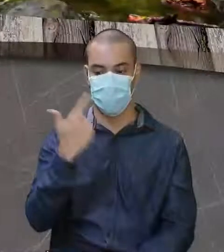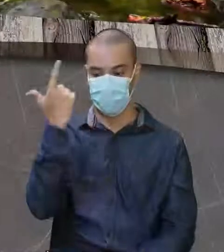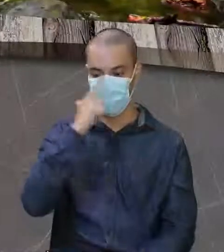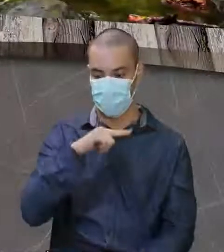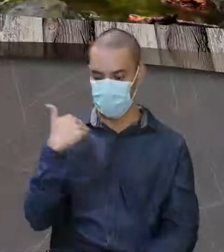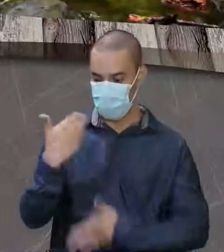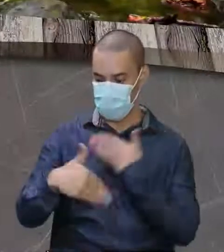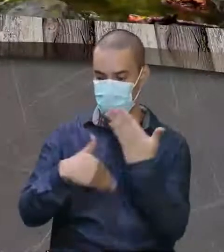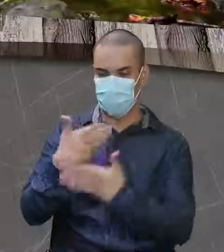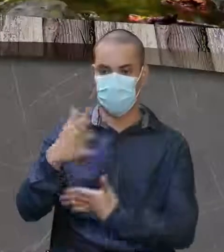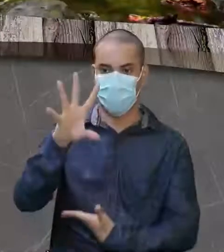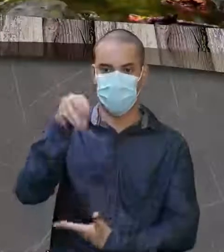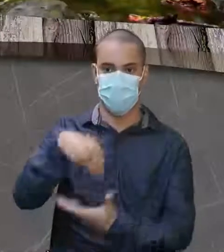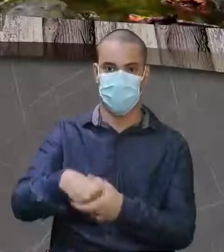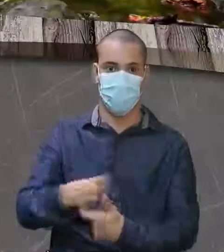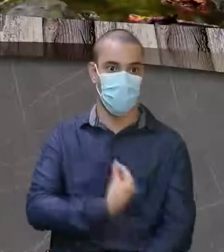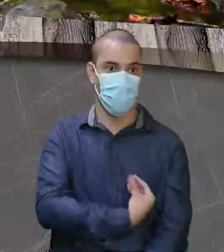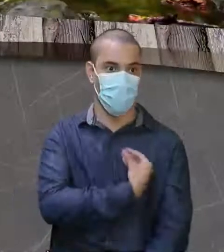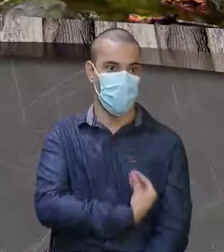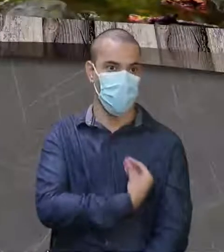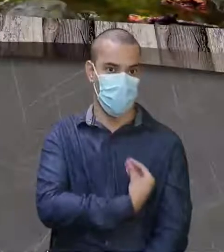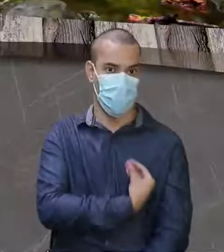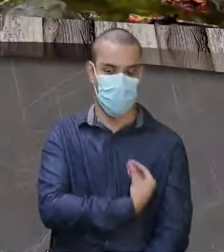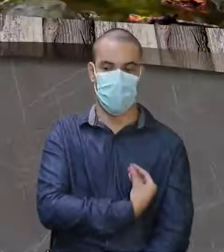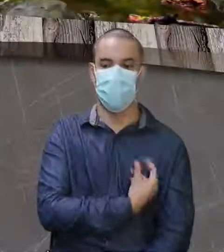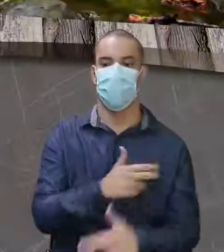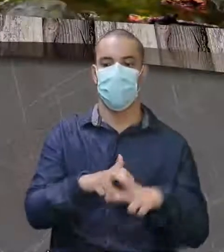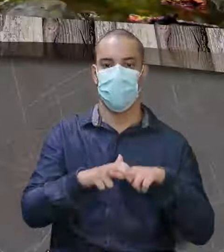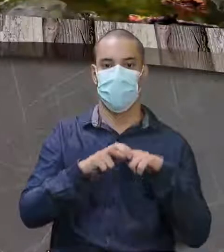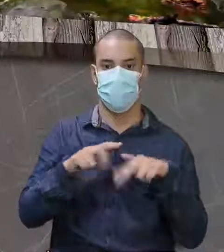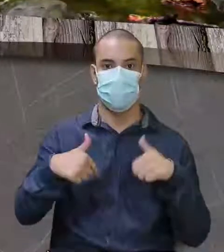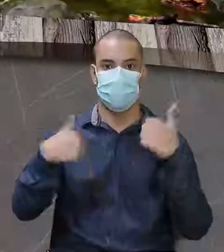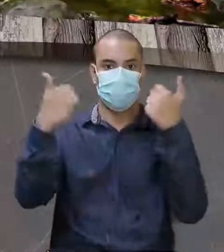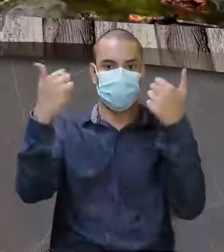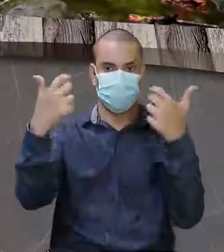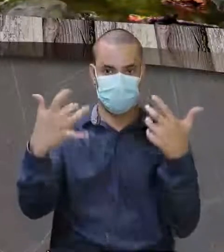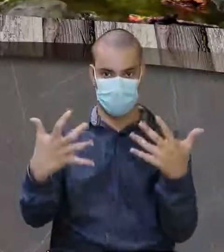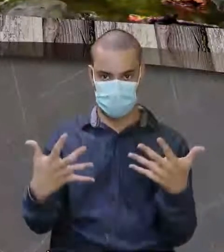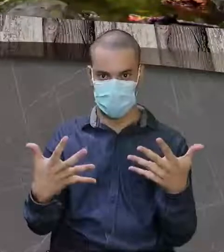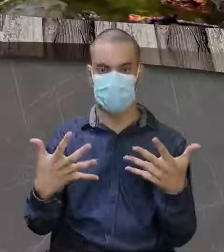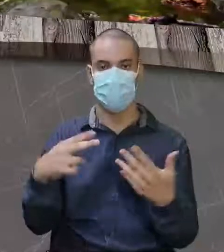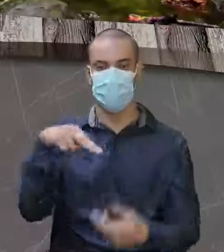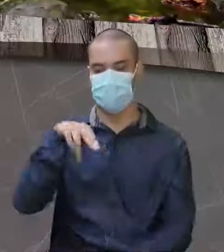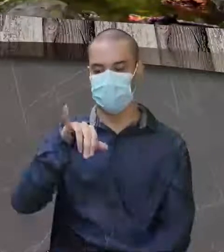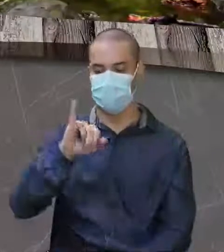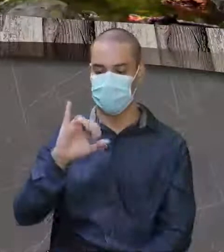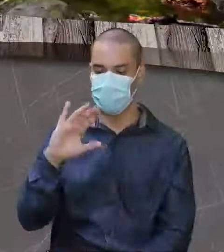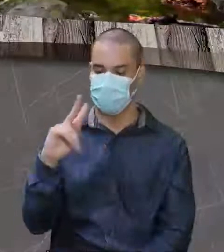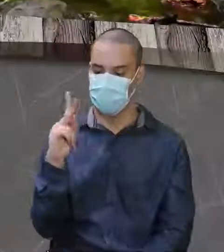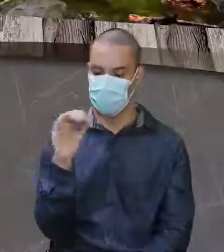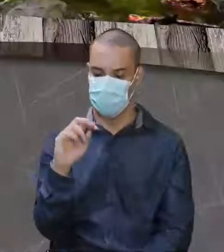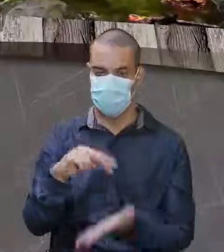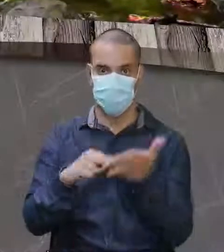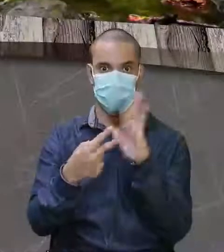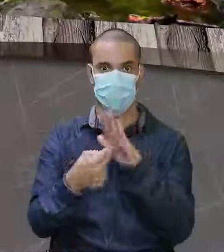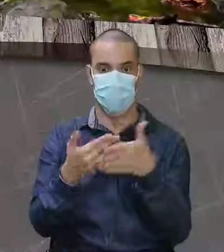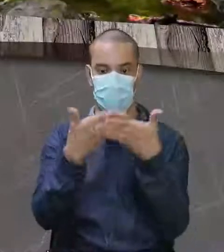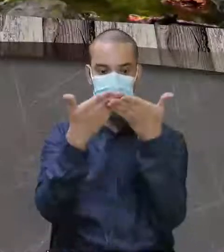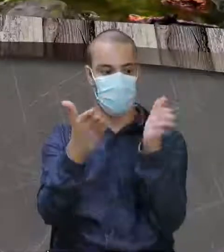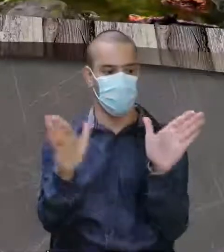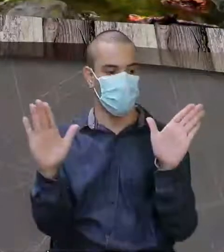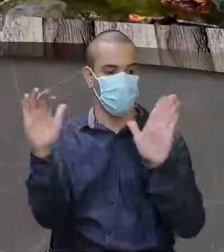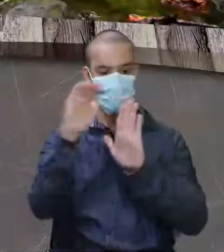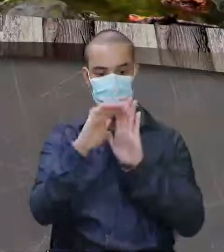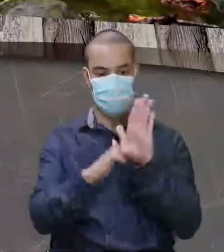ali, entendeu? Então, quando eu digo que o nicho ecológico ele é mais amplo, porque ele